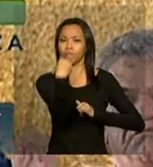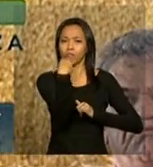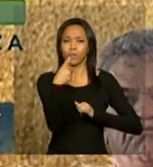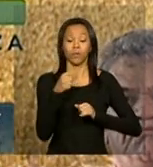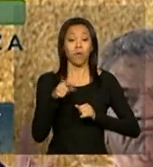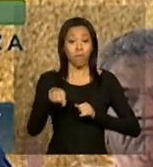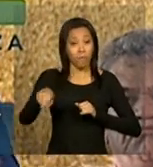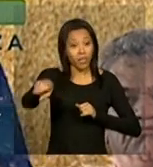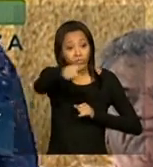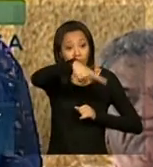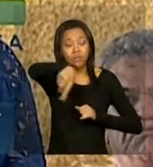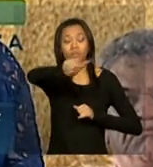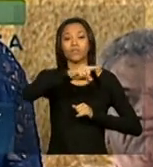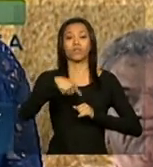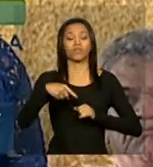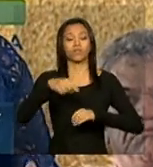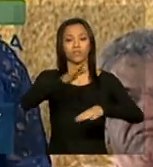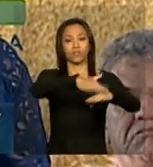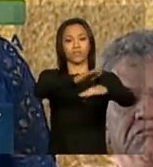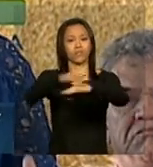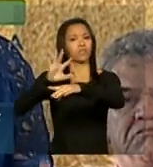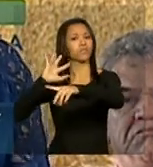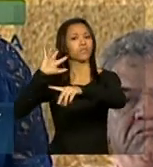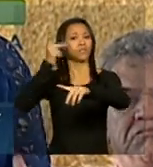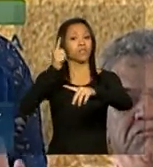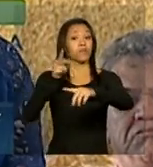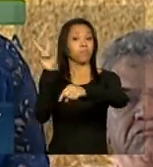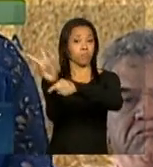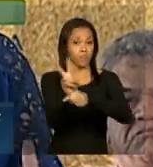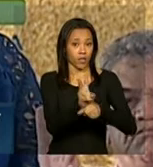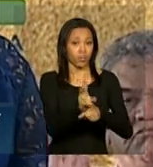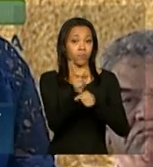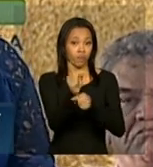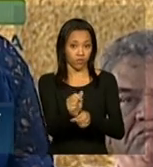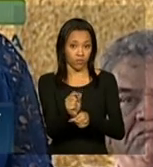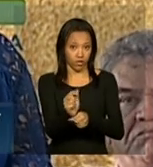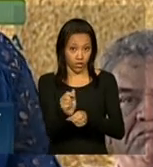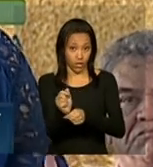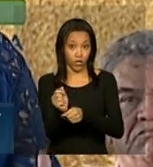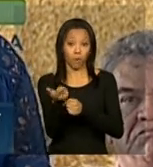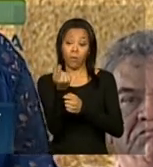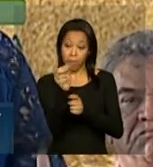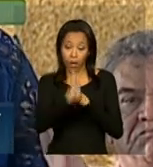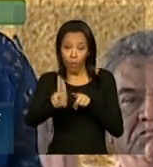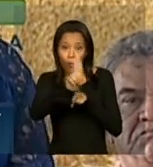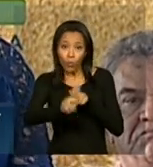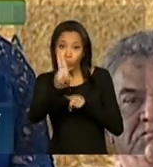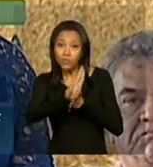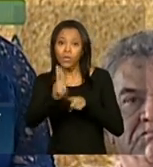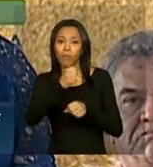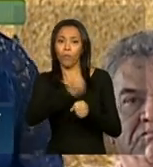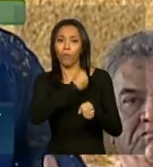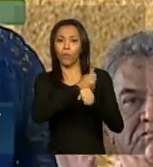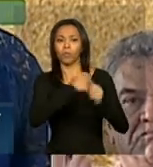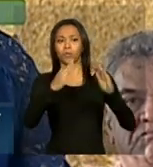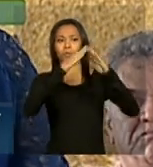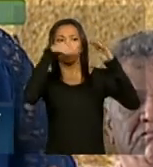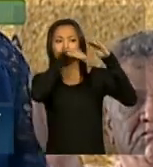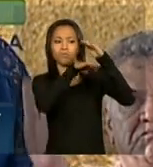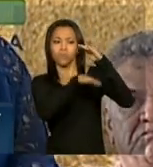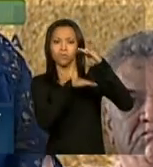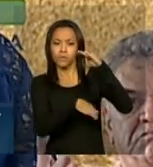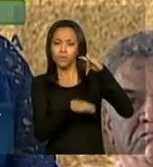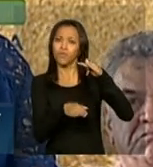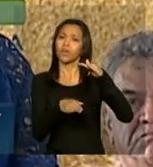para que vocês tomassem esse empréstimo para armazenagem, que é um dos empréstimos